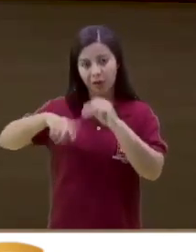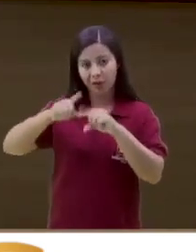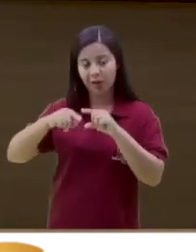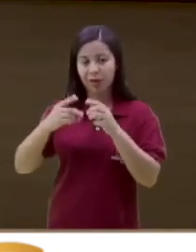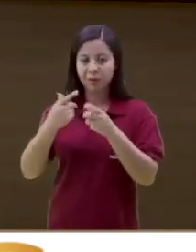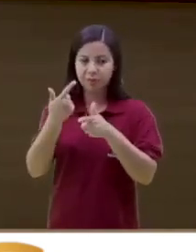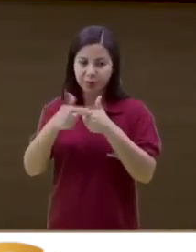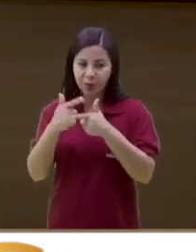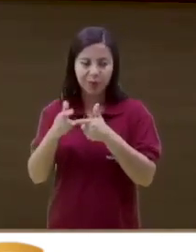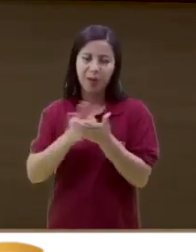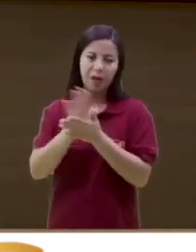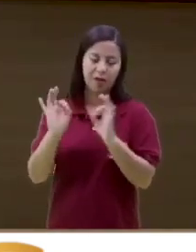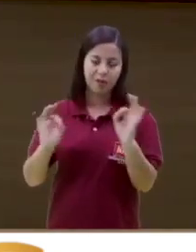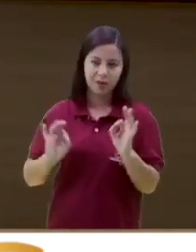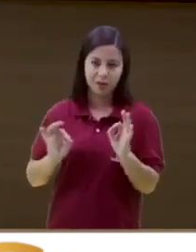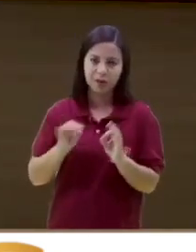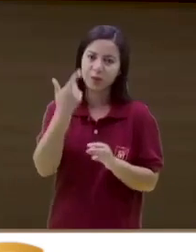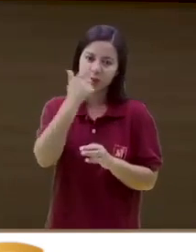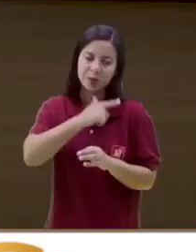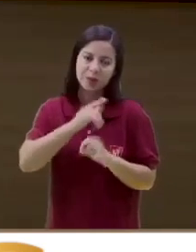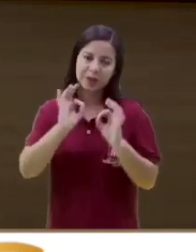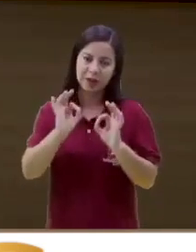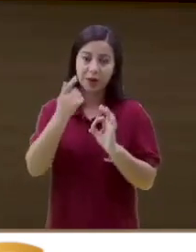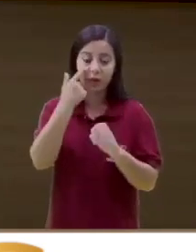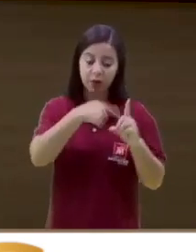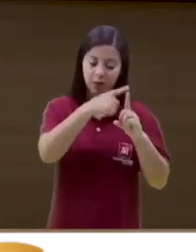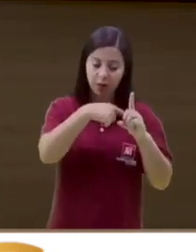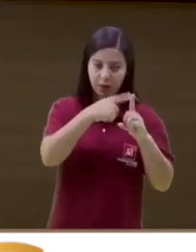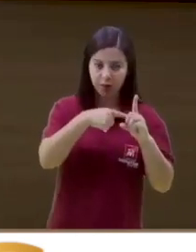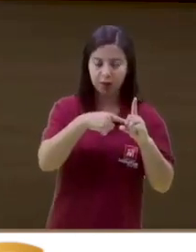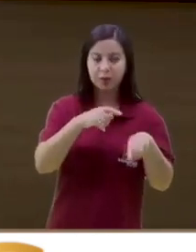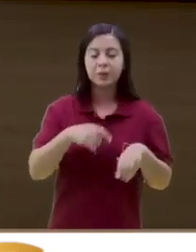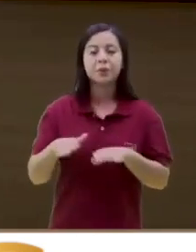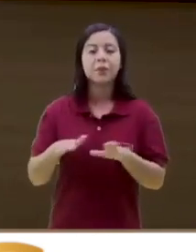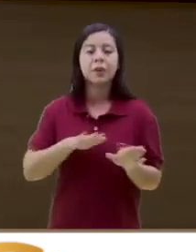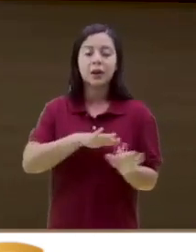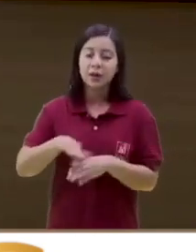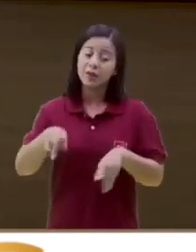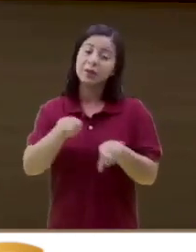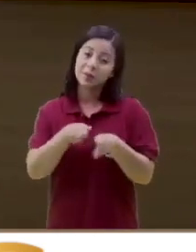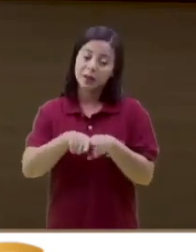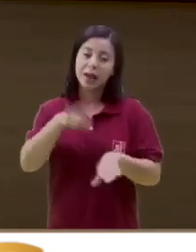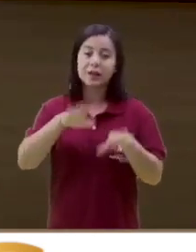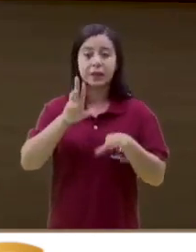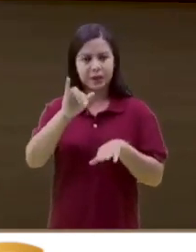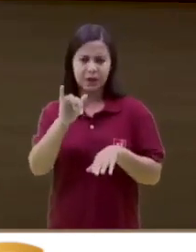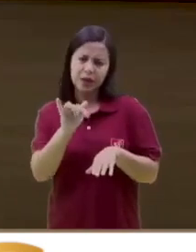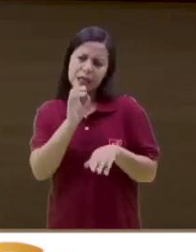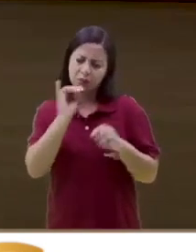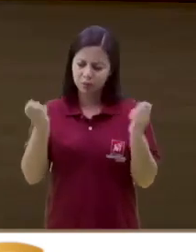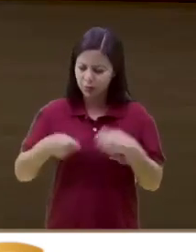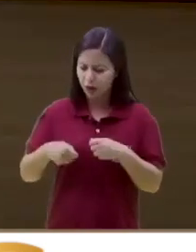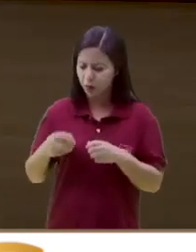seja danificada, dependendo, né, lógico, da temperatura do ambiente que aquele trabalhador está exposto. Se possível deixar o equipamento todo junto